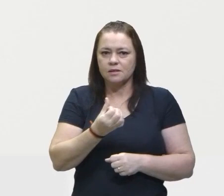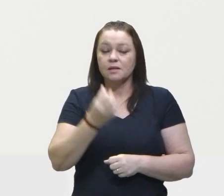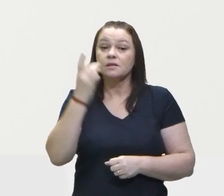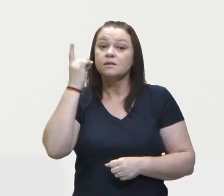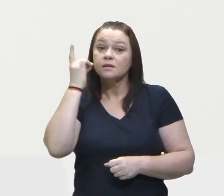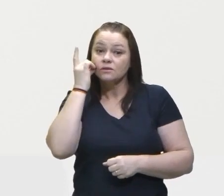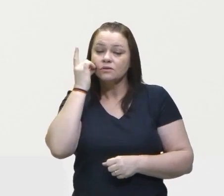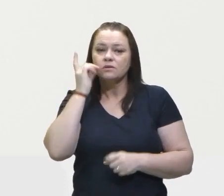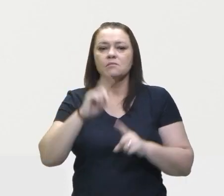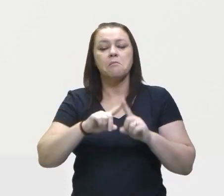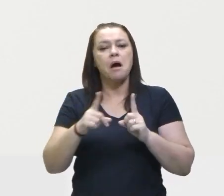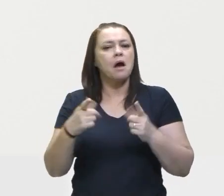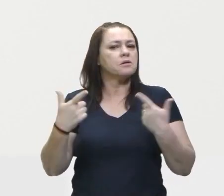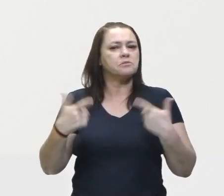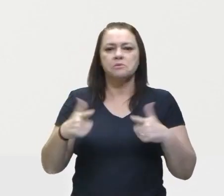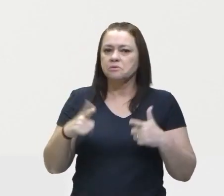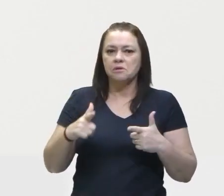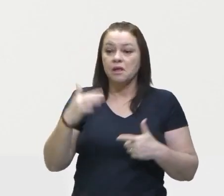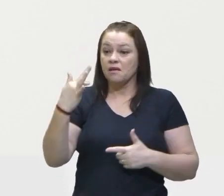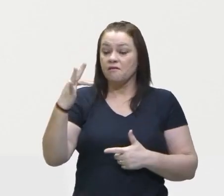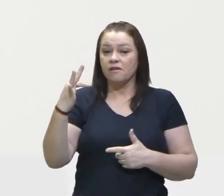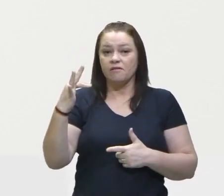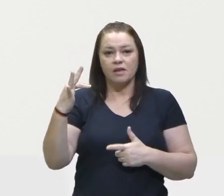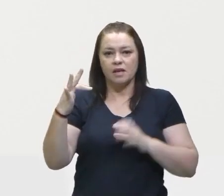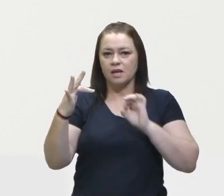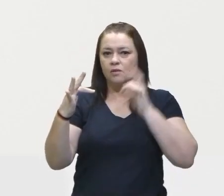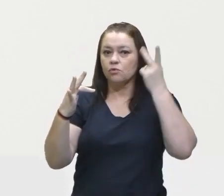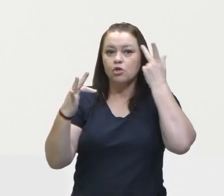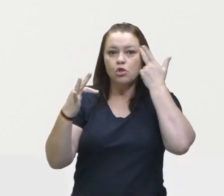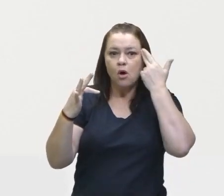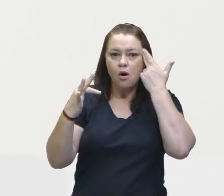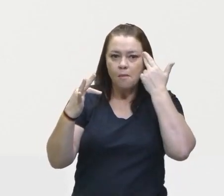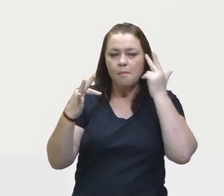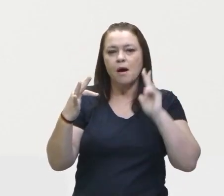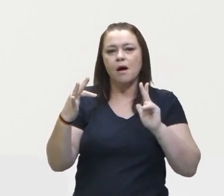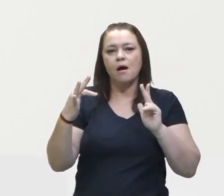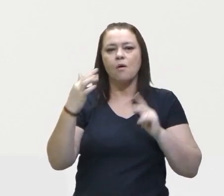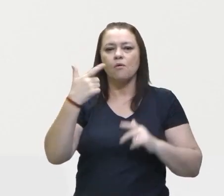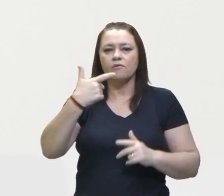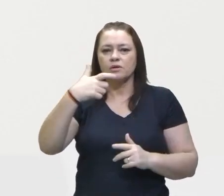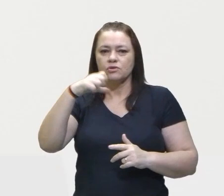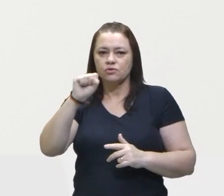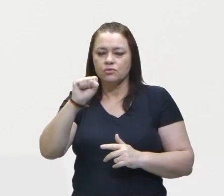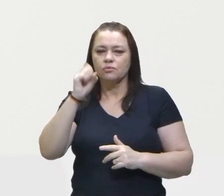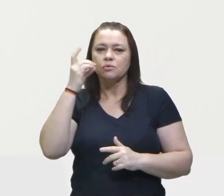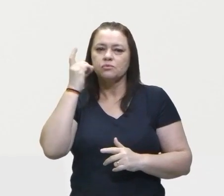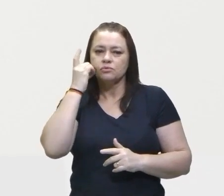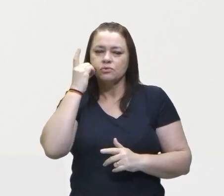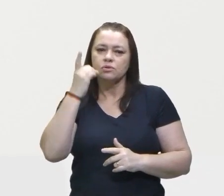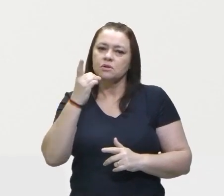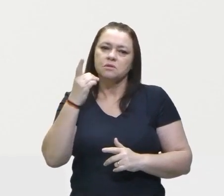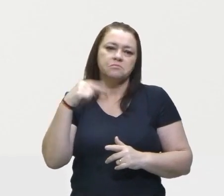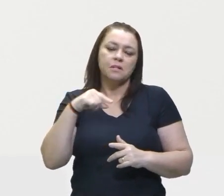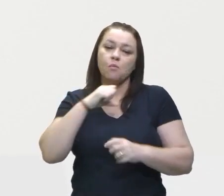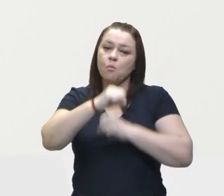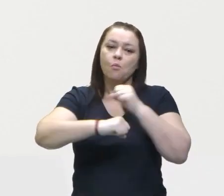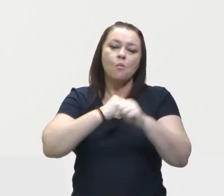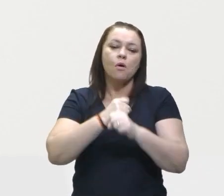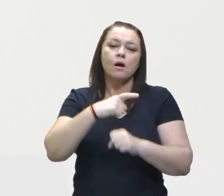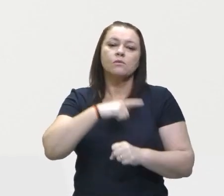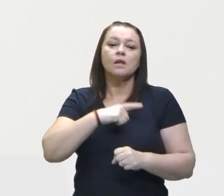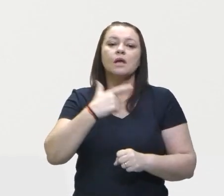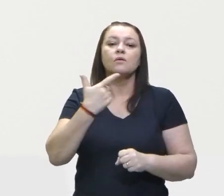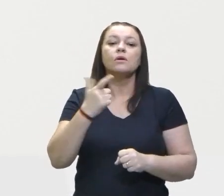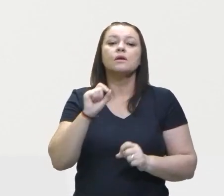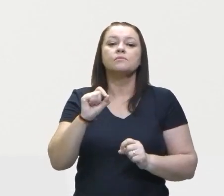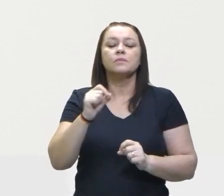mês de 29, o ano tem 365 dias. Ele